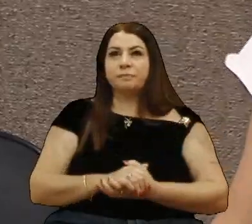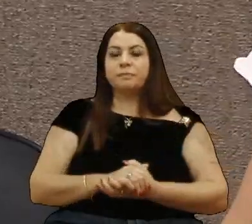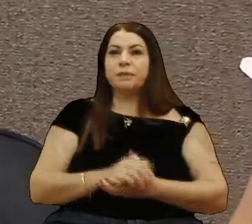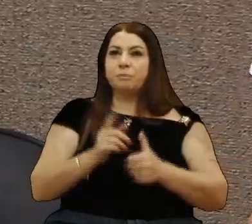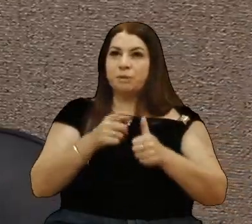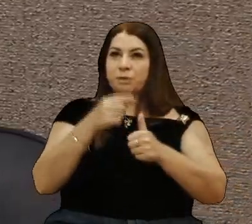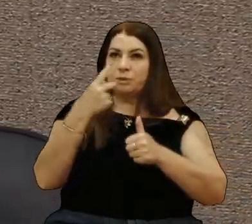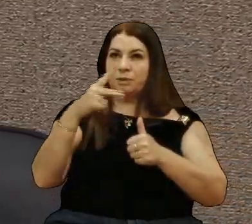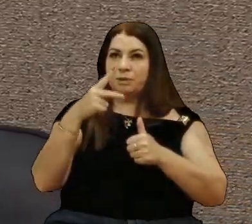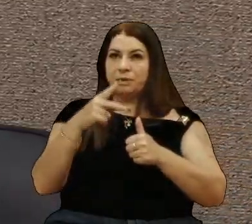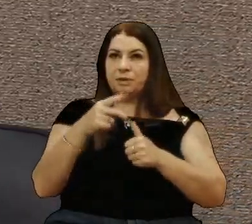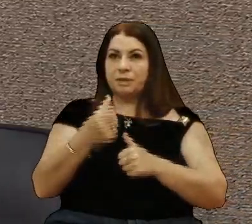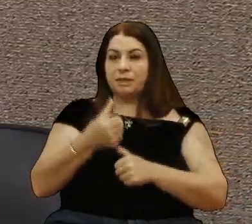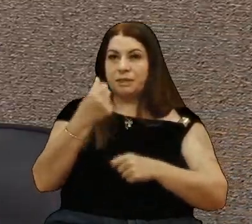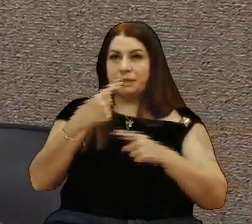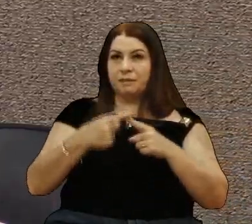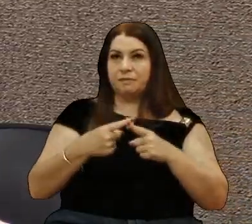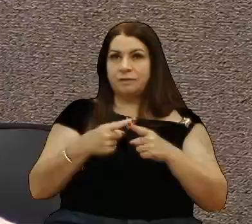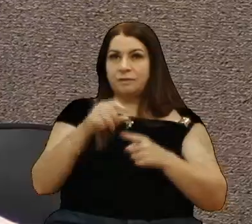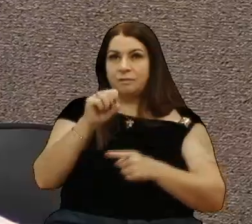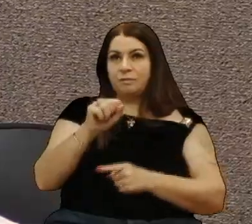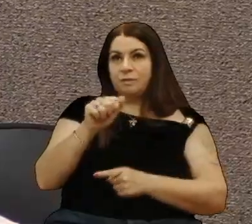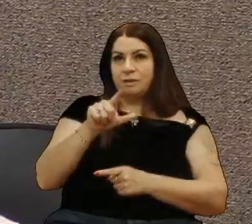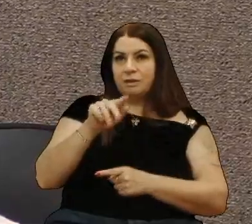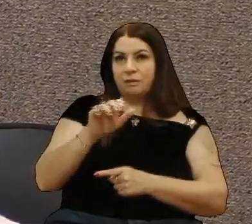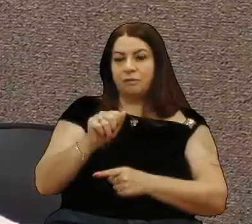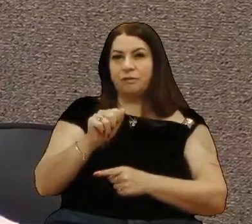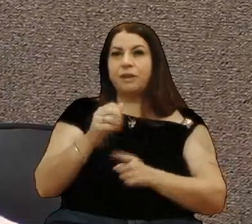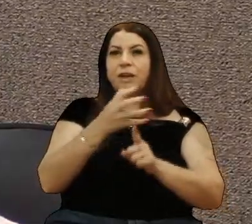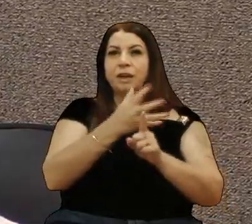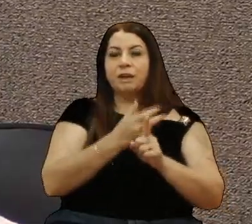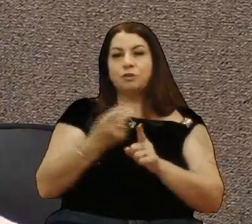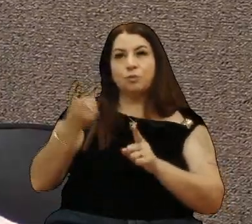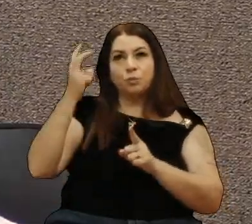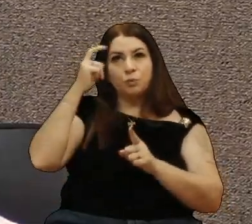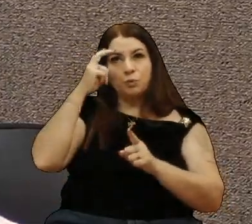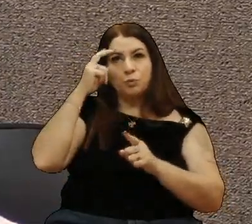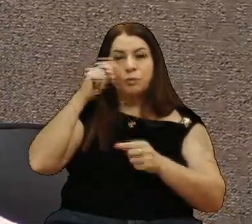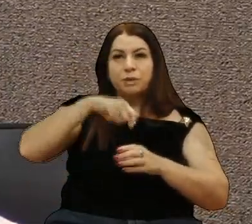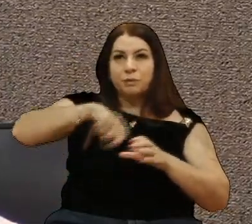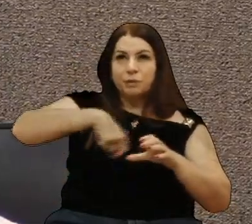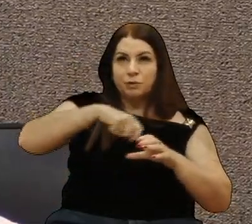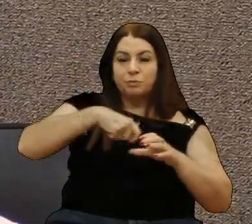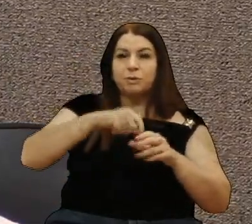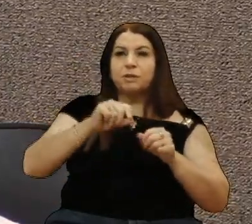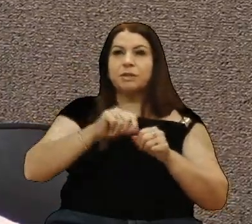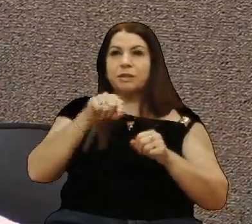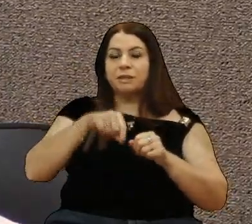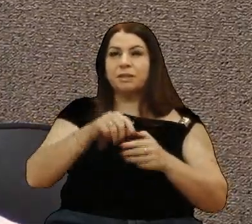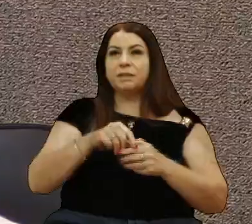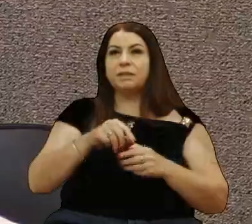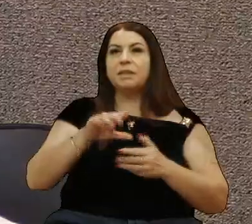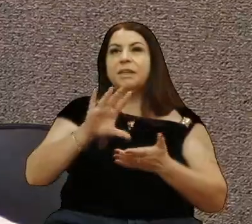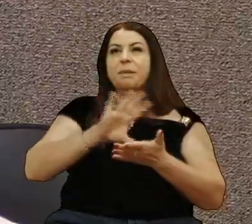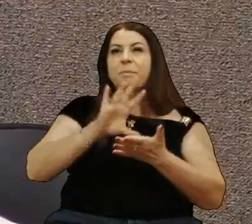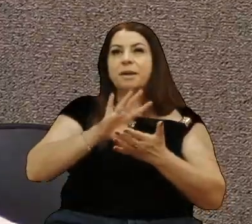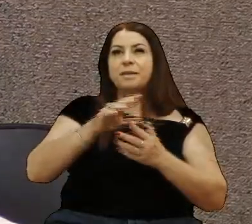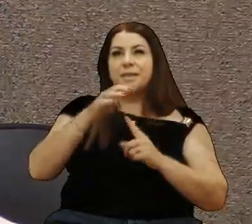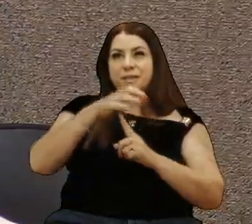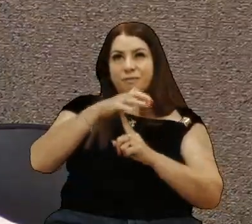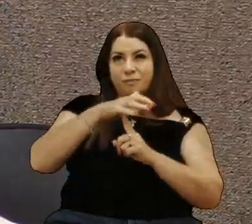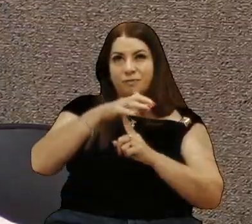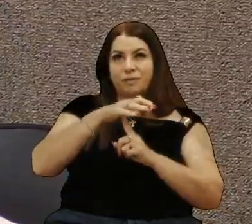primeiro deles, a 6ª edição do Salve, a Festival de Arte, Cultura e Gastronomia de Caxias do Sul, realizado lá na Praça das